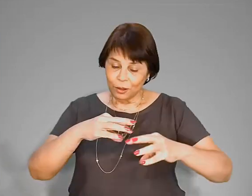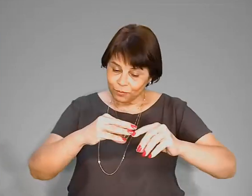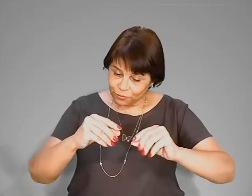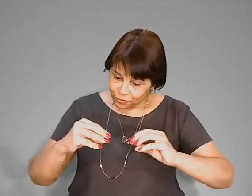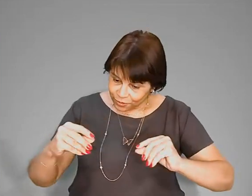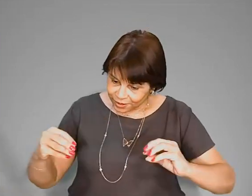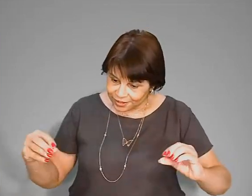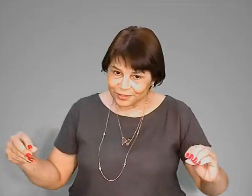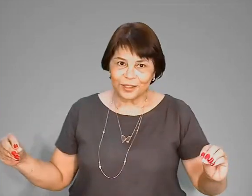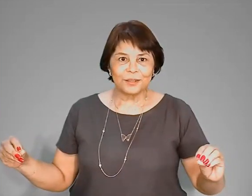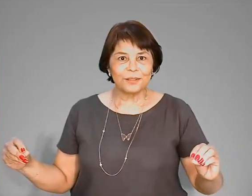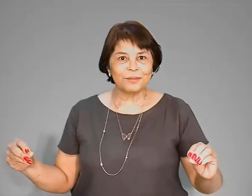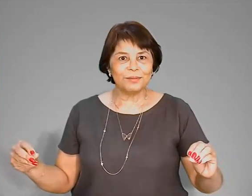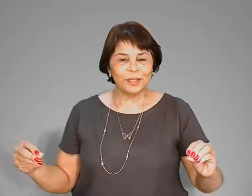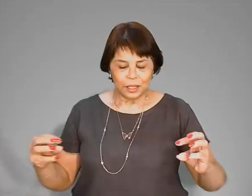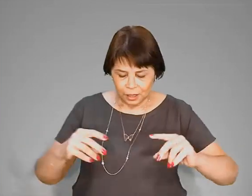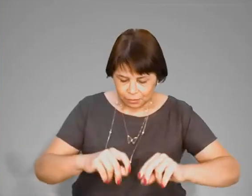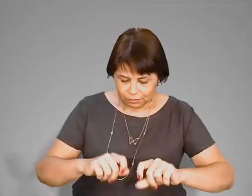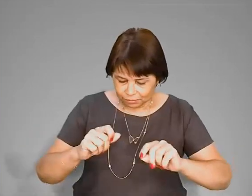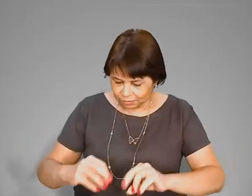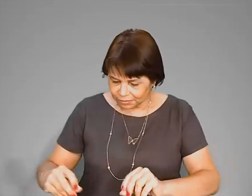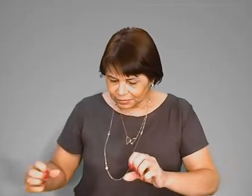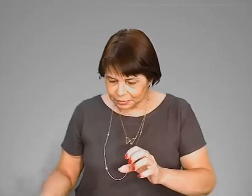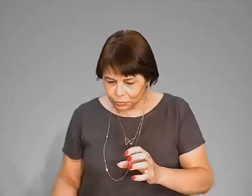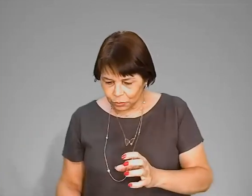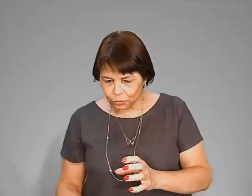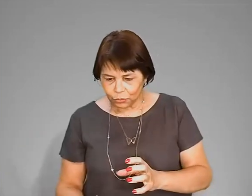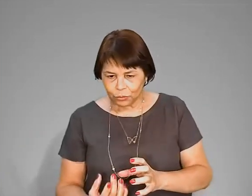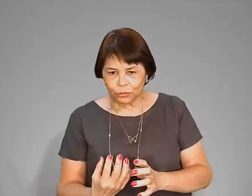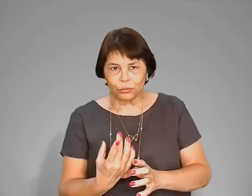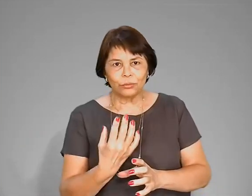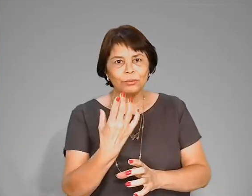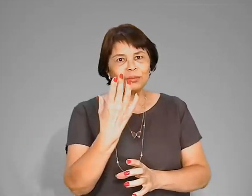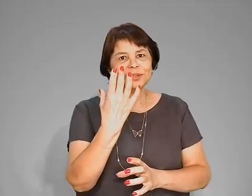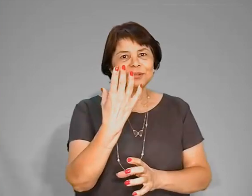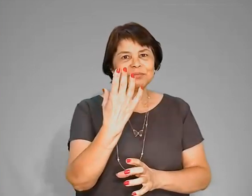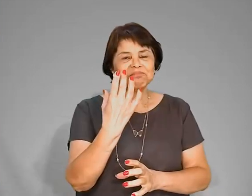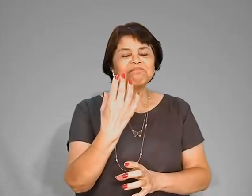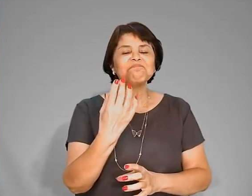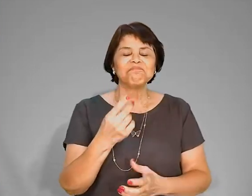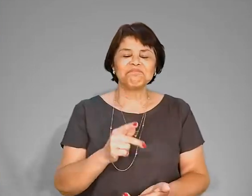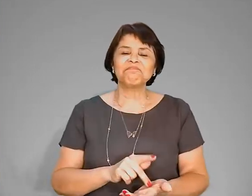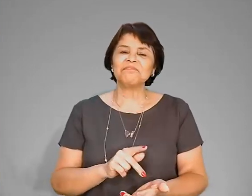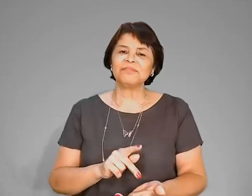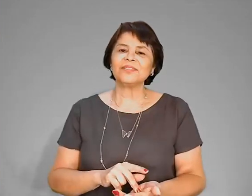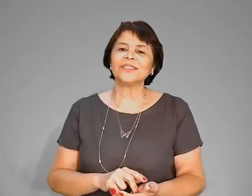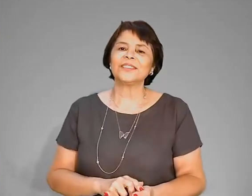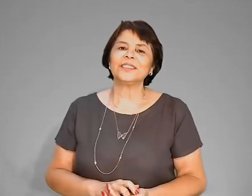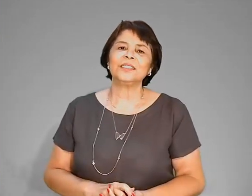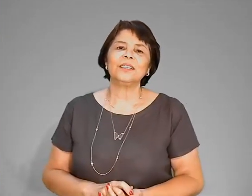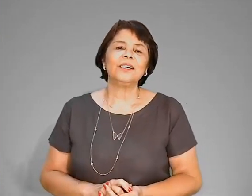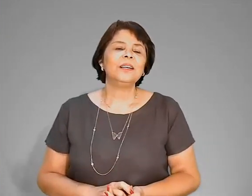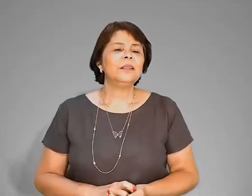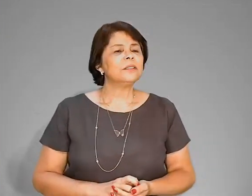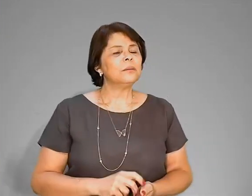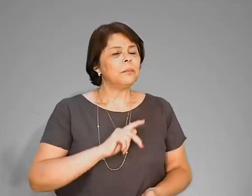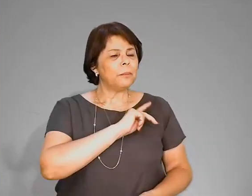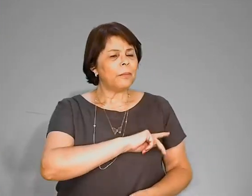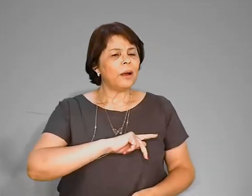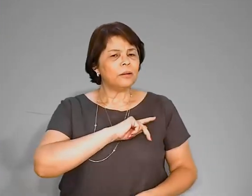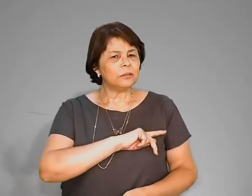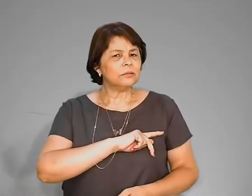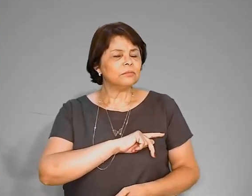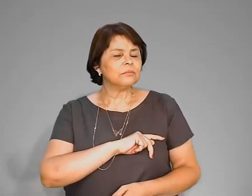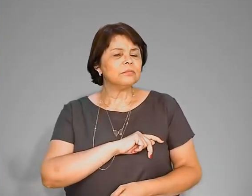muito rica para eles, judeus, que andaram do Egito em demanda a Canaã. Paulo dizia então no capítulo 2